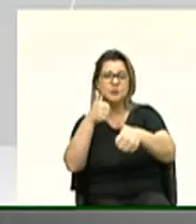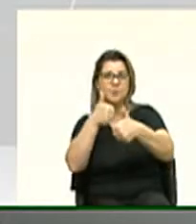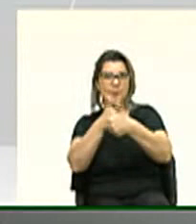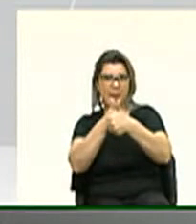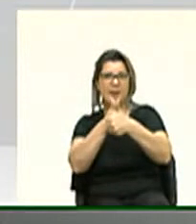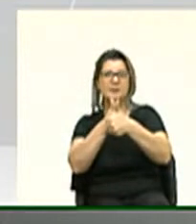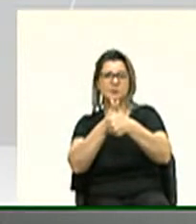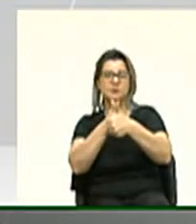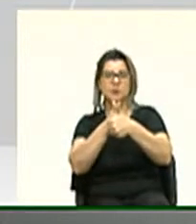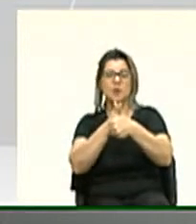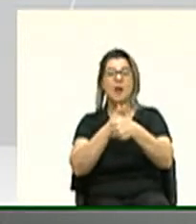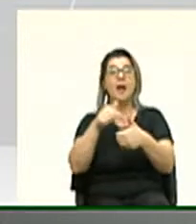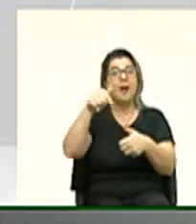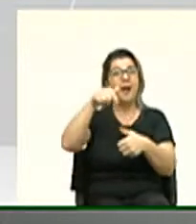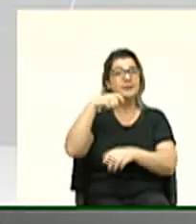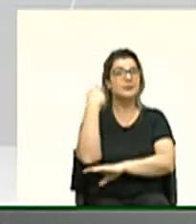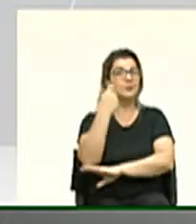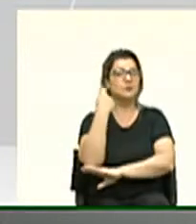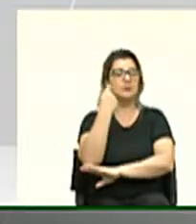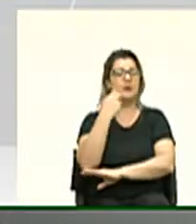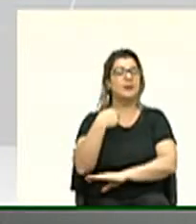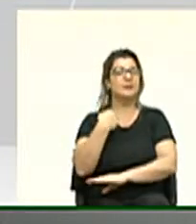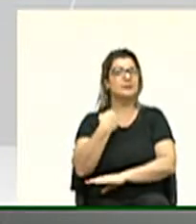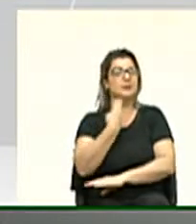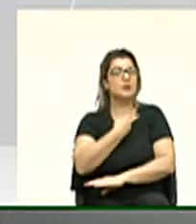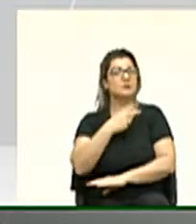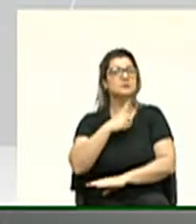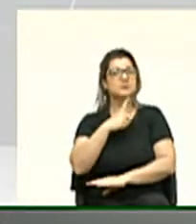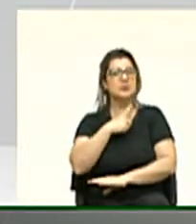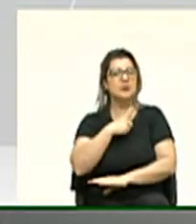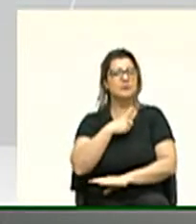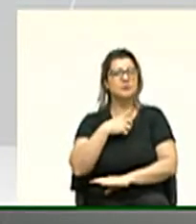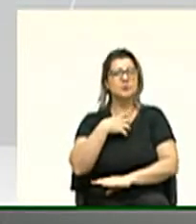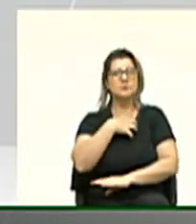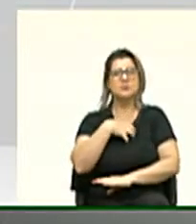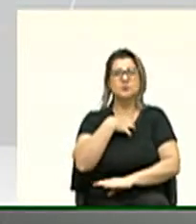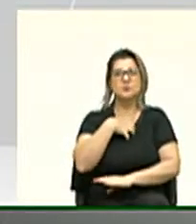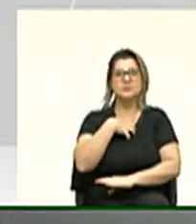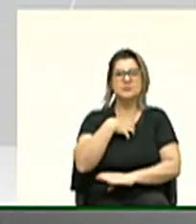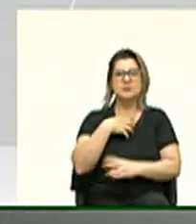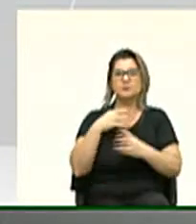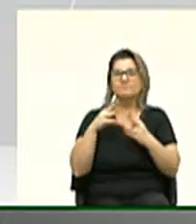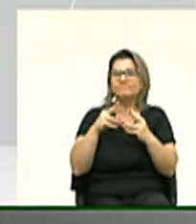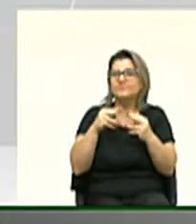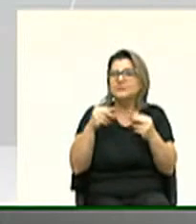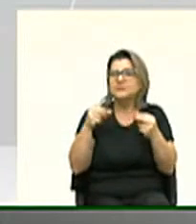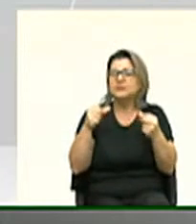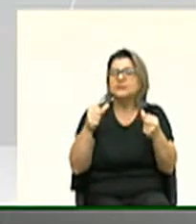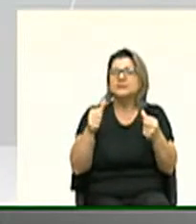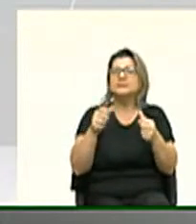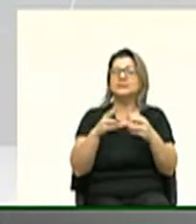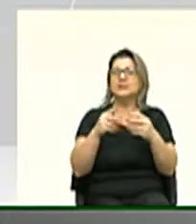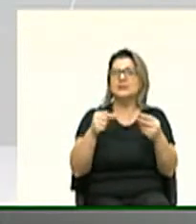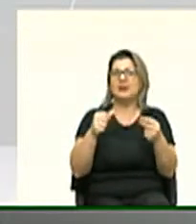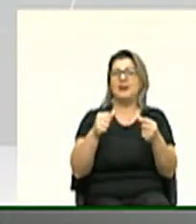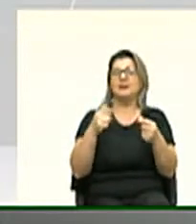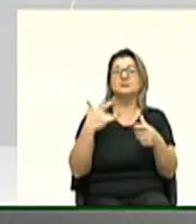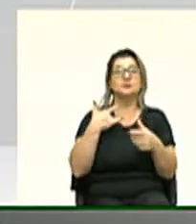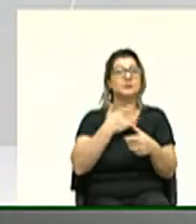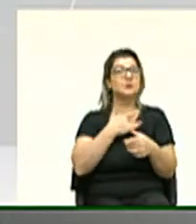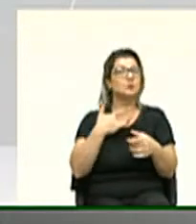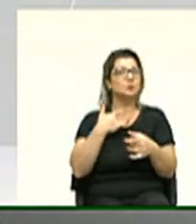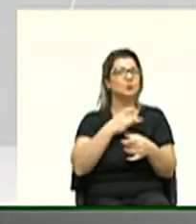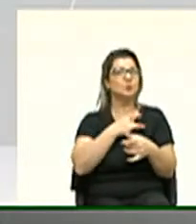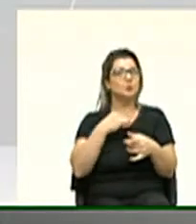Porto Alegre uma situação muito delicada, realmente a saúde tem gestão plena aqui, mas há números de que